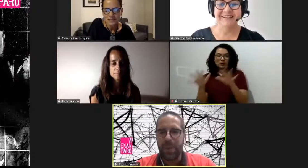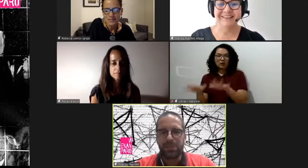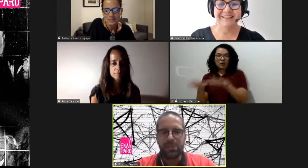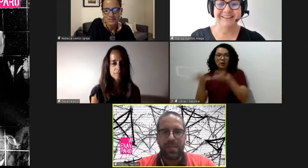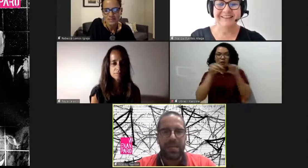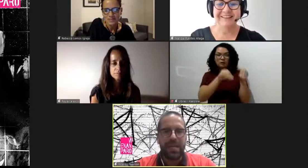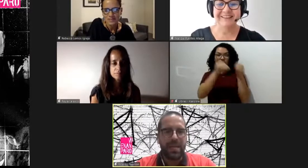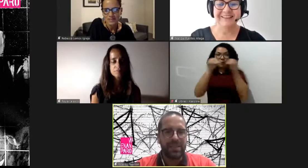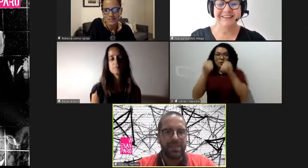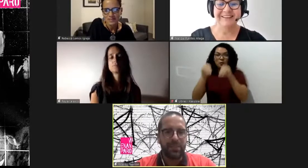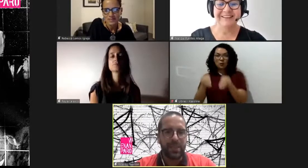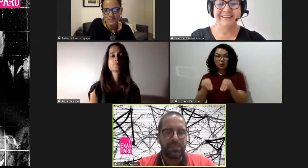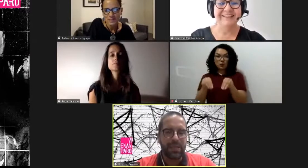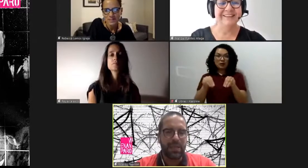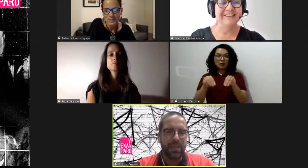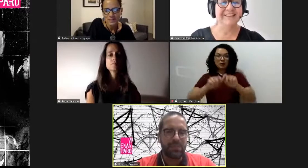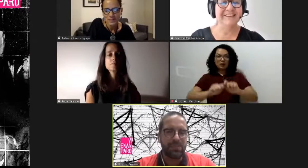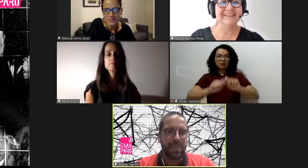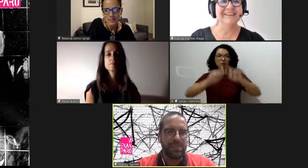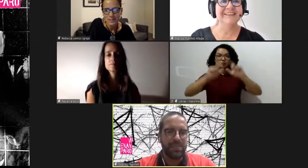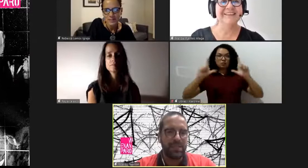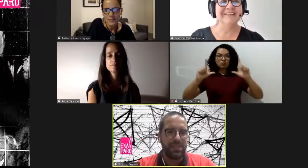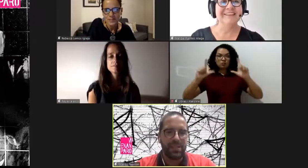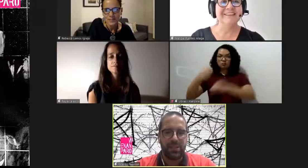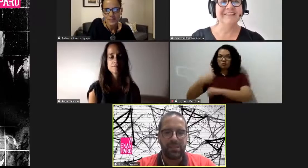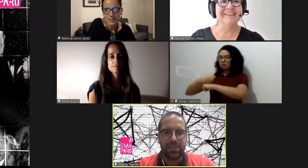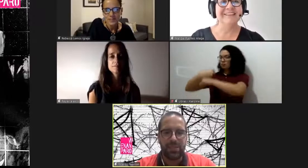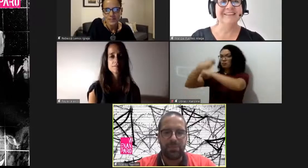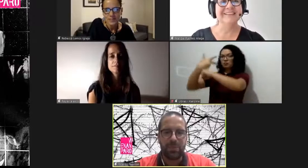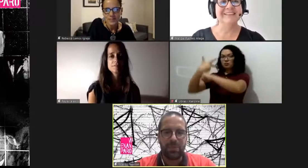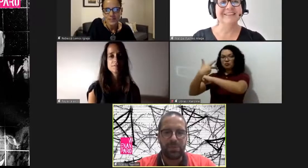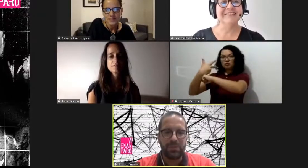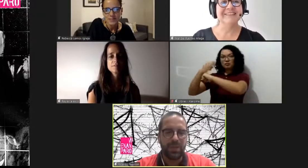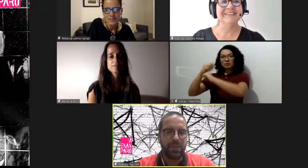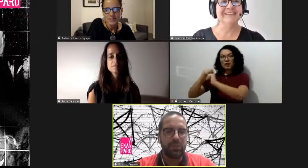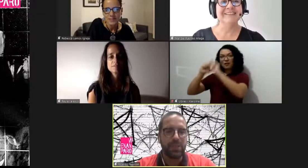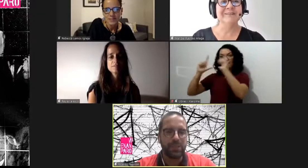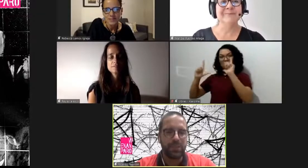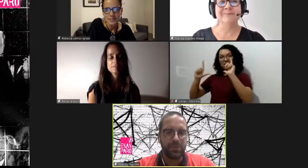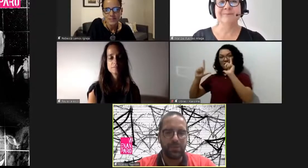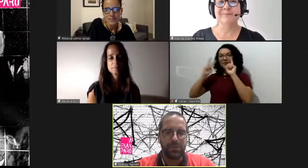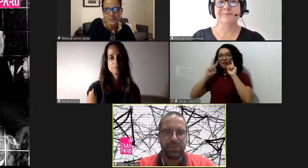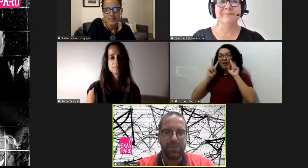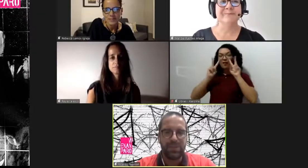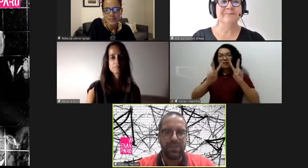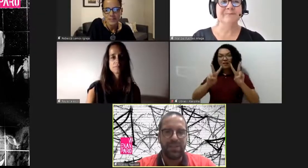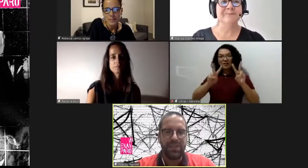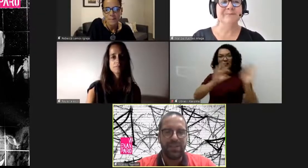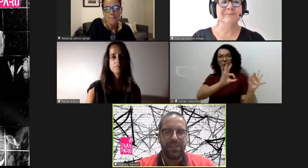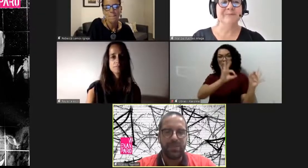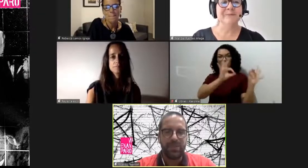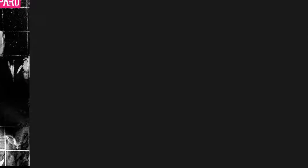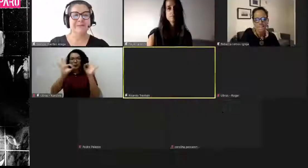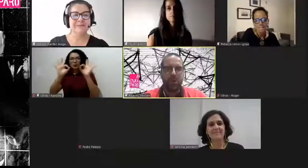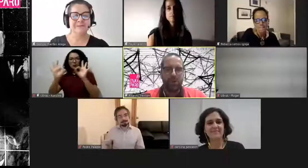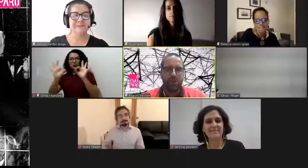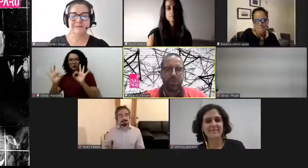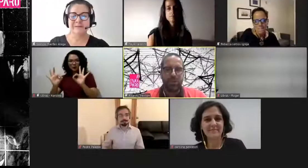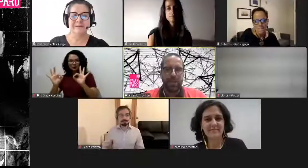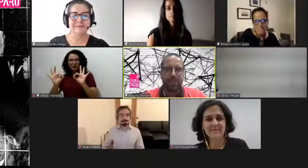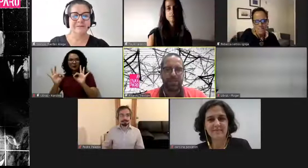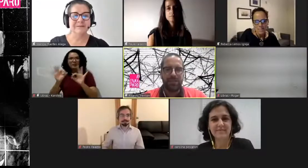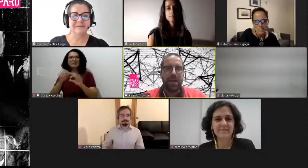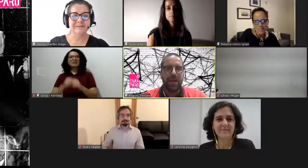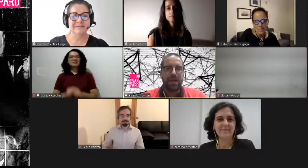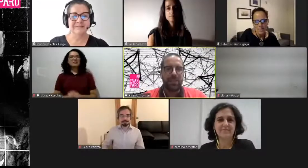peço que liguem as câmeras para que nossas palestrantes, a nossa mediadora possam ver a todas e todos e em nome de